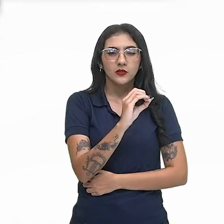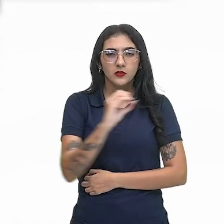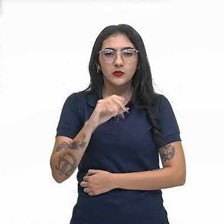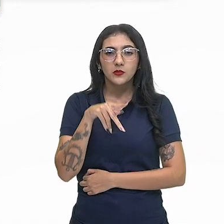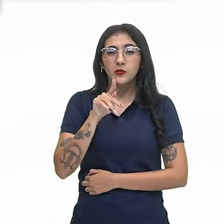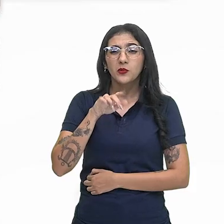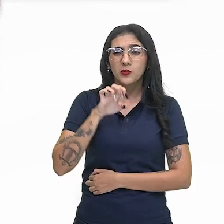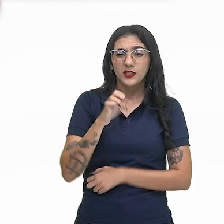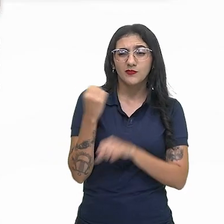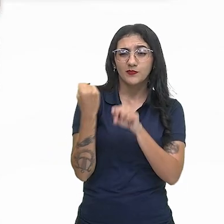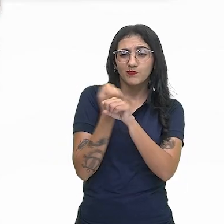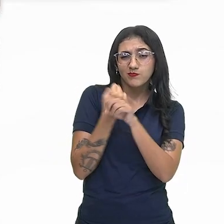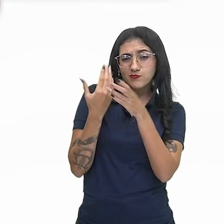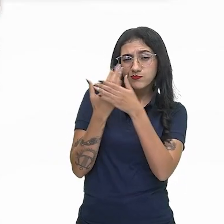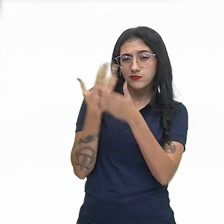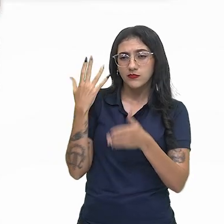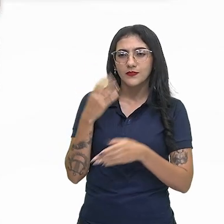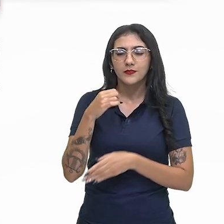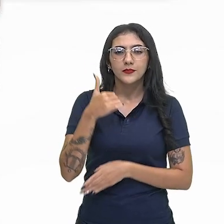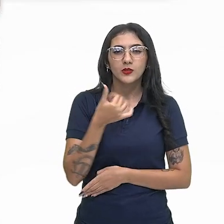tempo atrás, foi lá no ano de